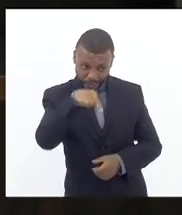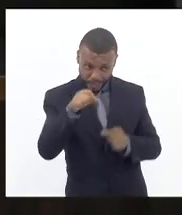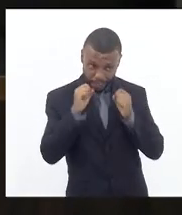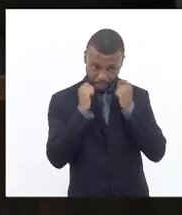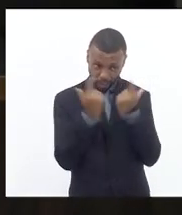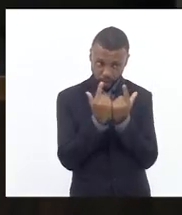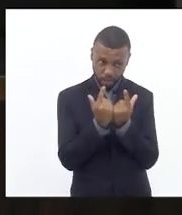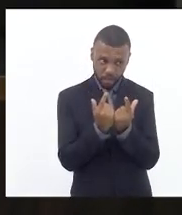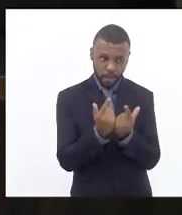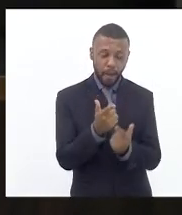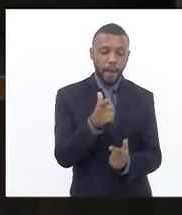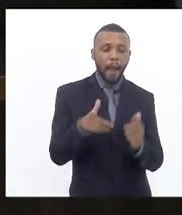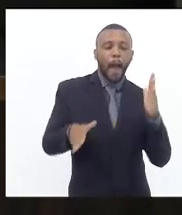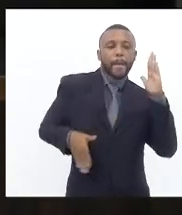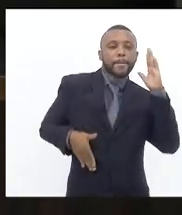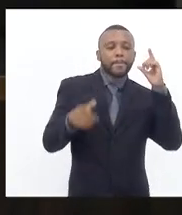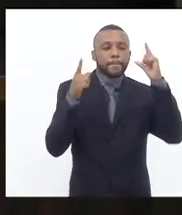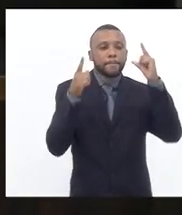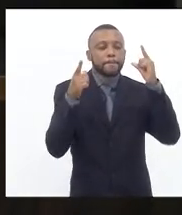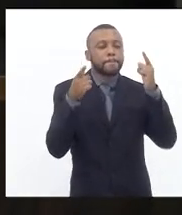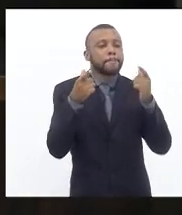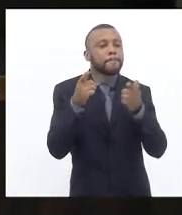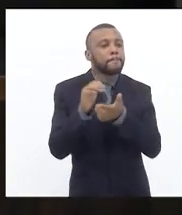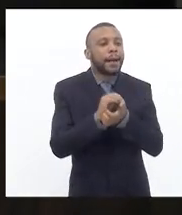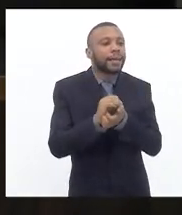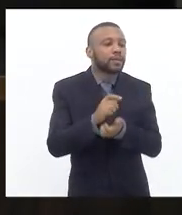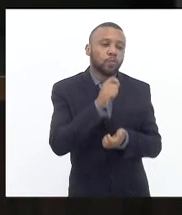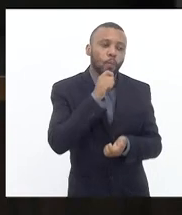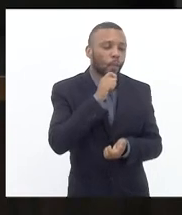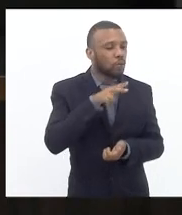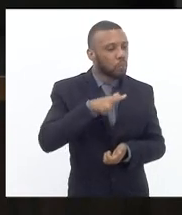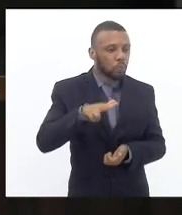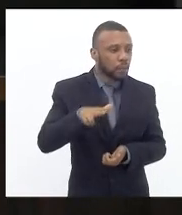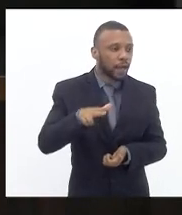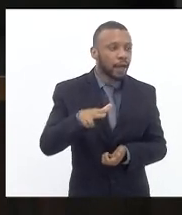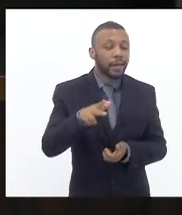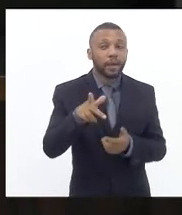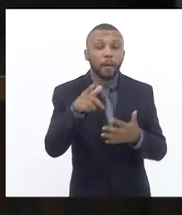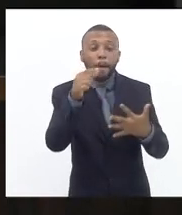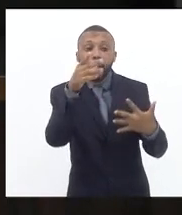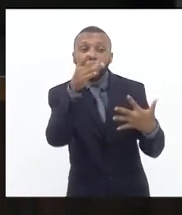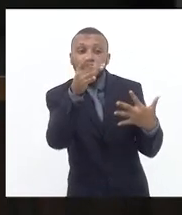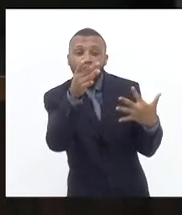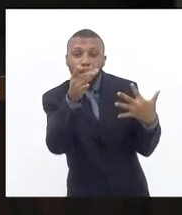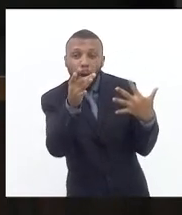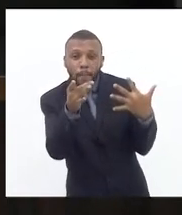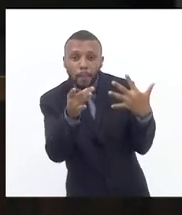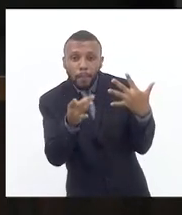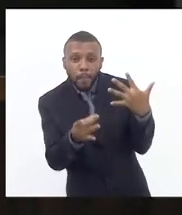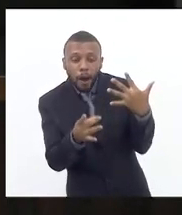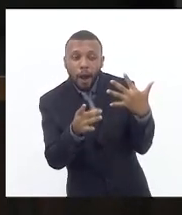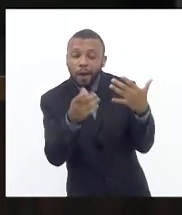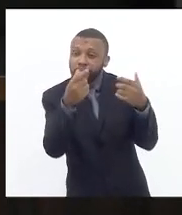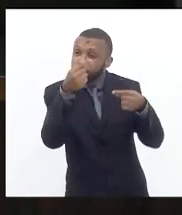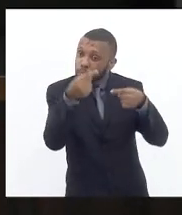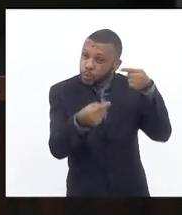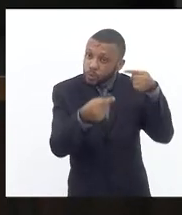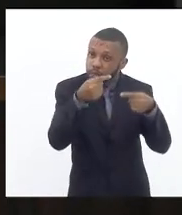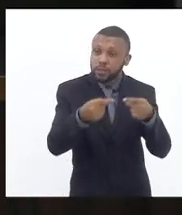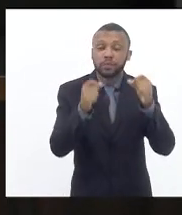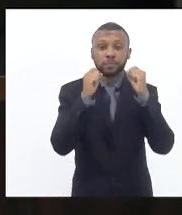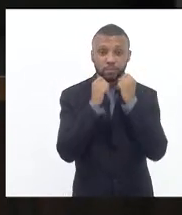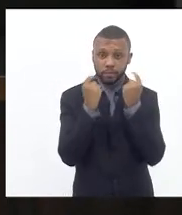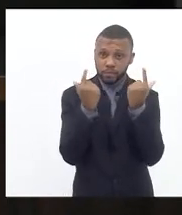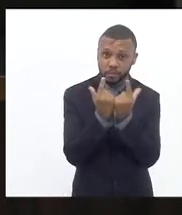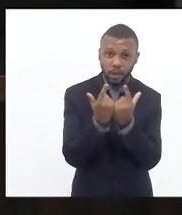não tem malandro Ok tudo aquilo que for tratada nesta